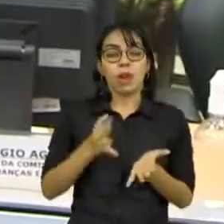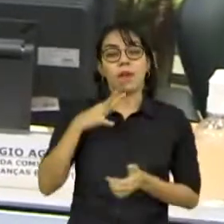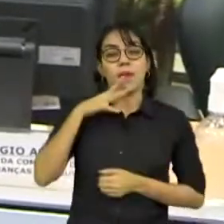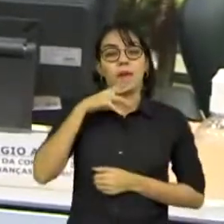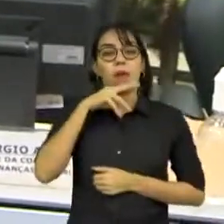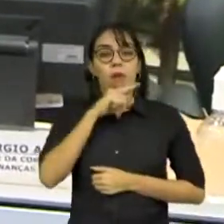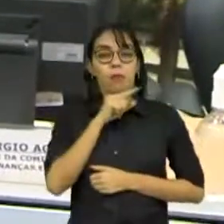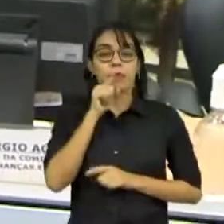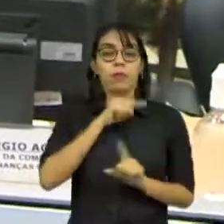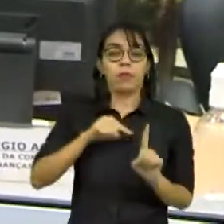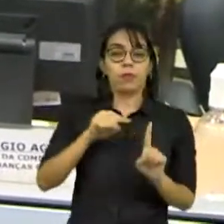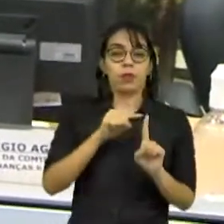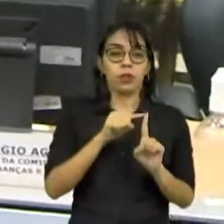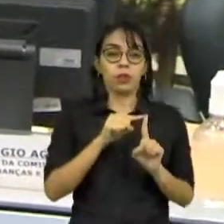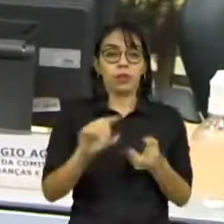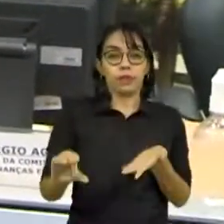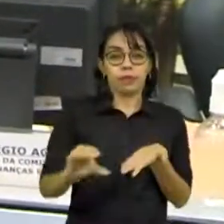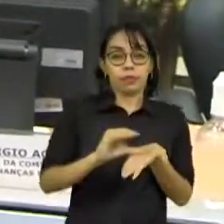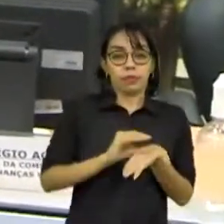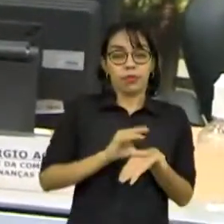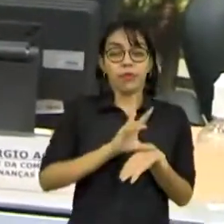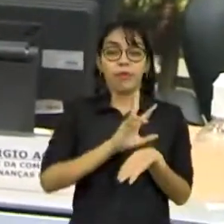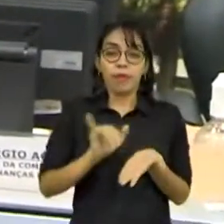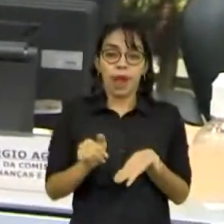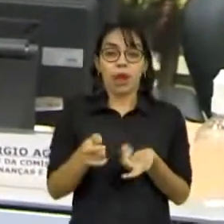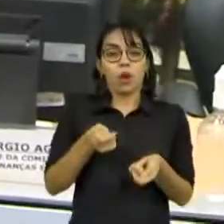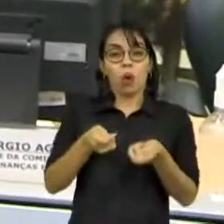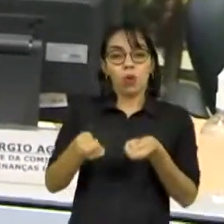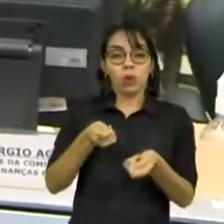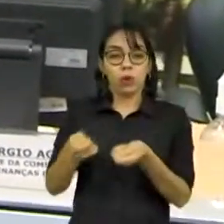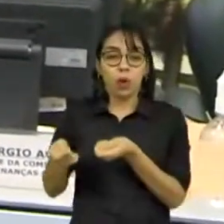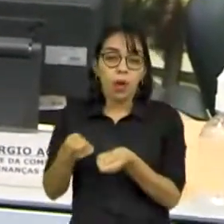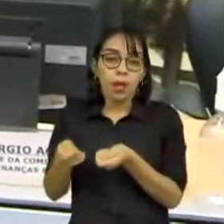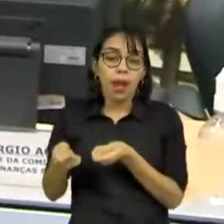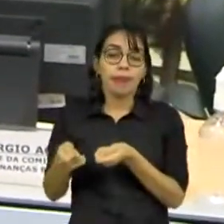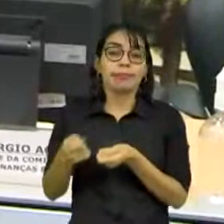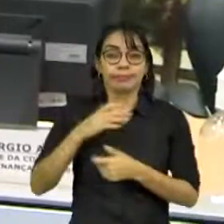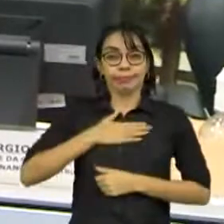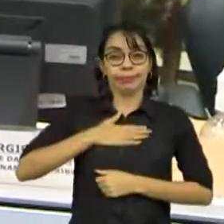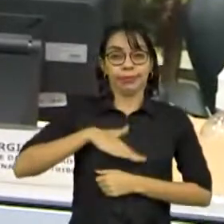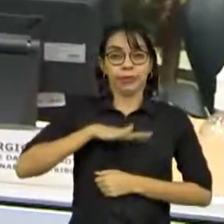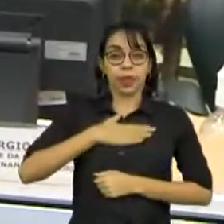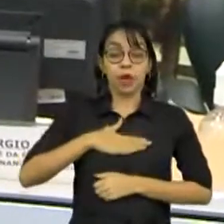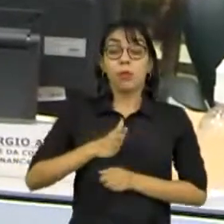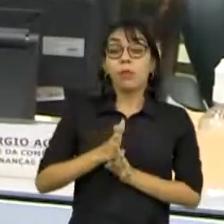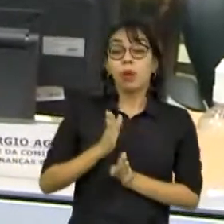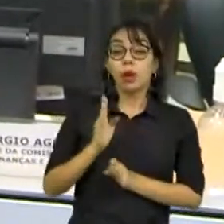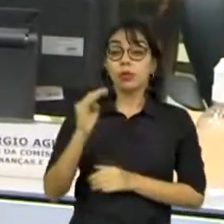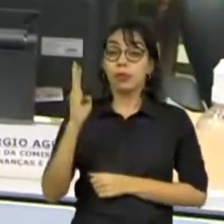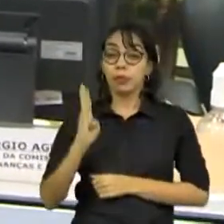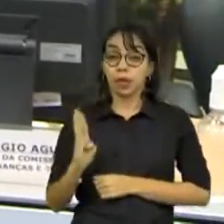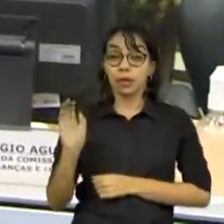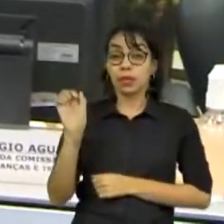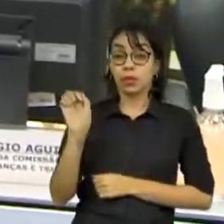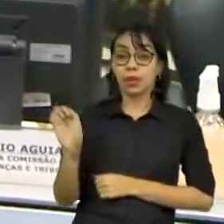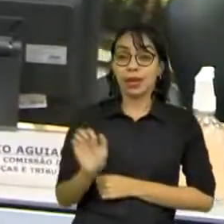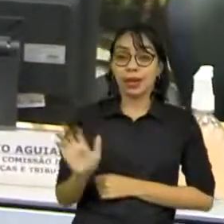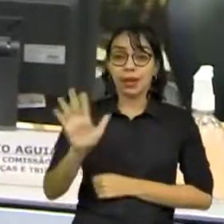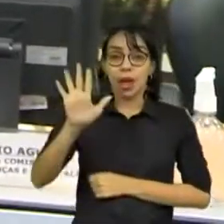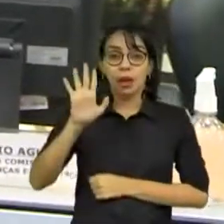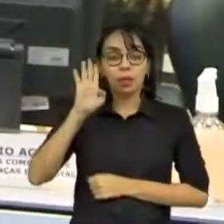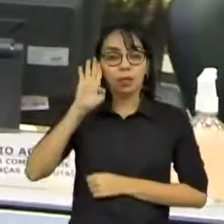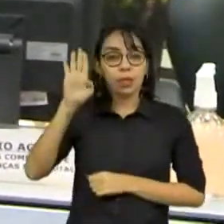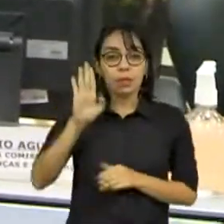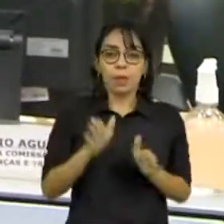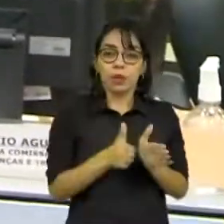pretensões de arrecadação sejam bem menos ousadas, porque o cenário inflacionário que afeta as pessoas, especialmente as mais